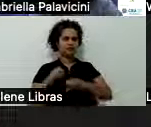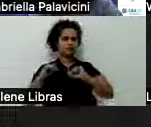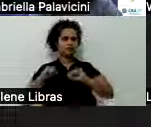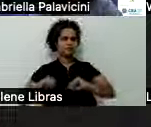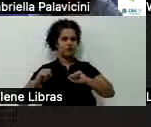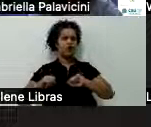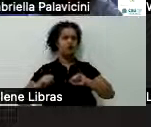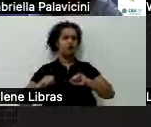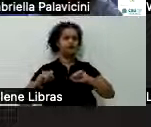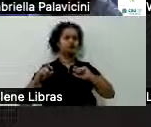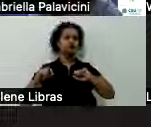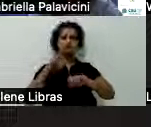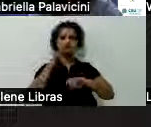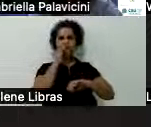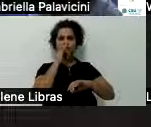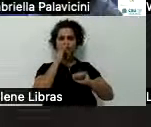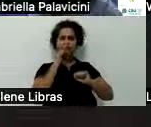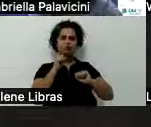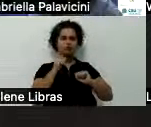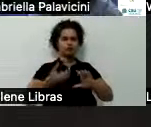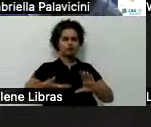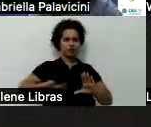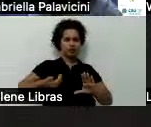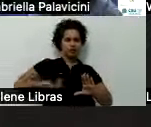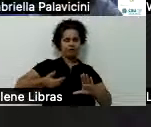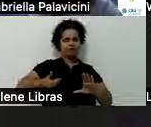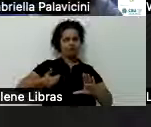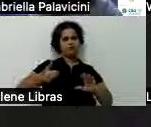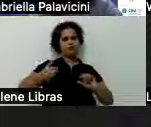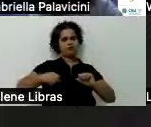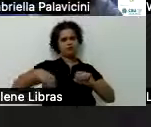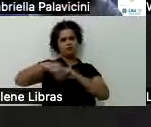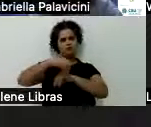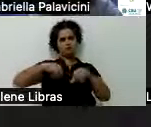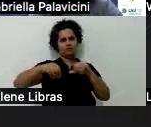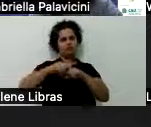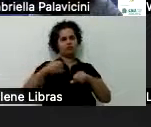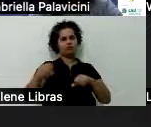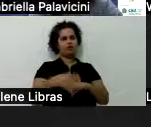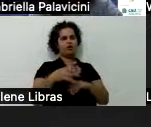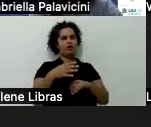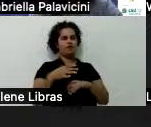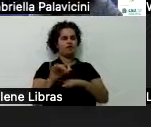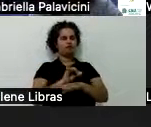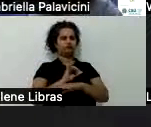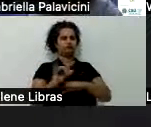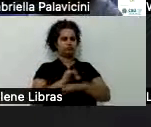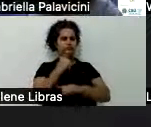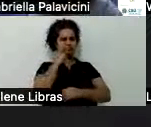despavimentada, né? No caso, gerar aqui solos permeáveis em função dos novos usos que eles adquirem.